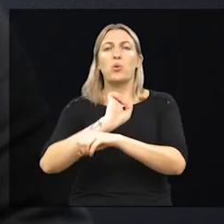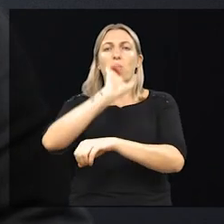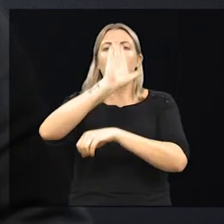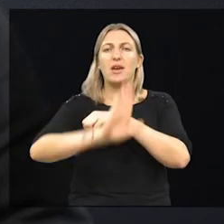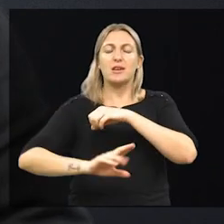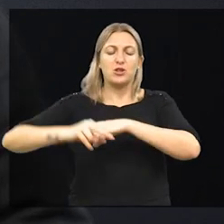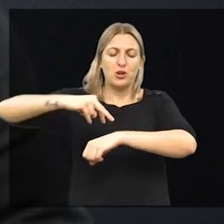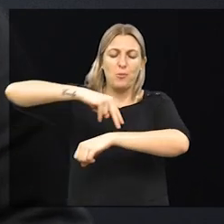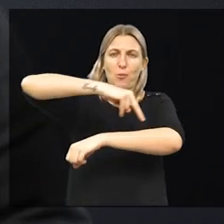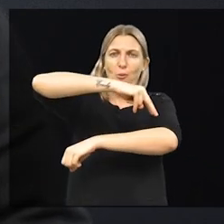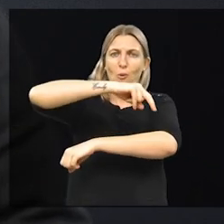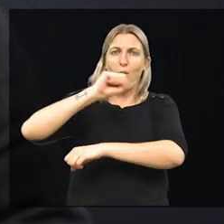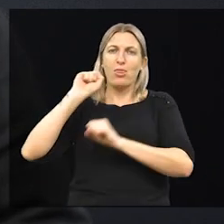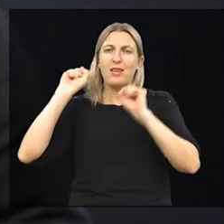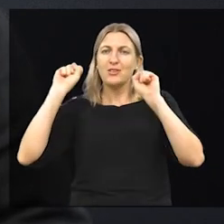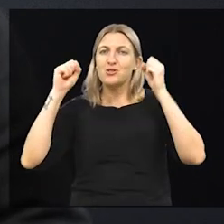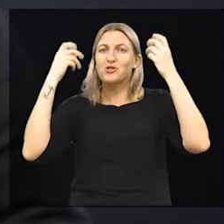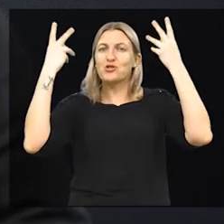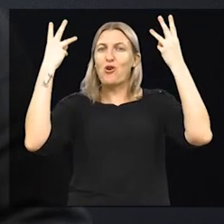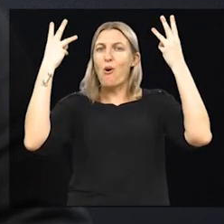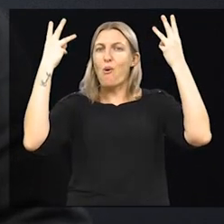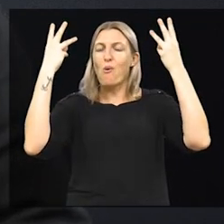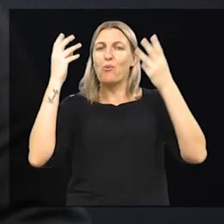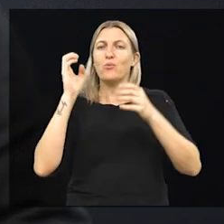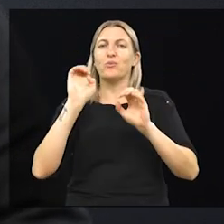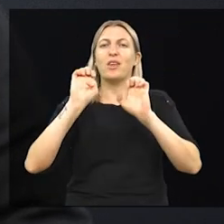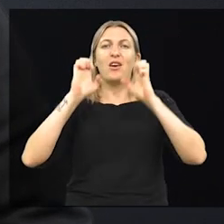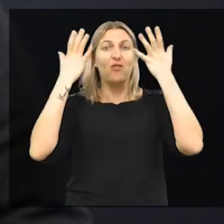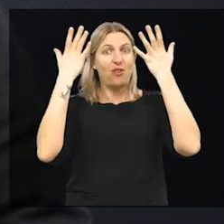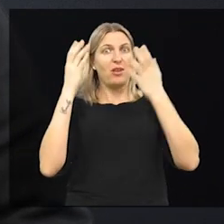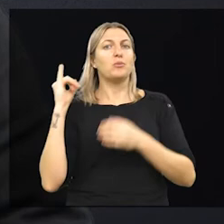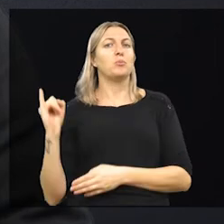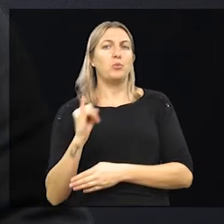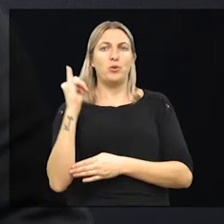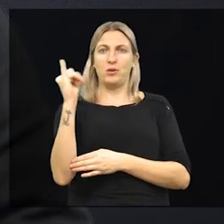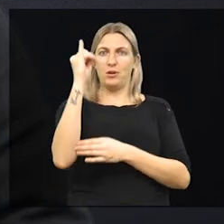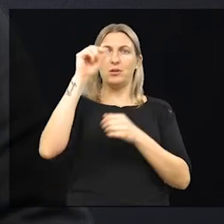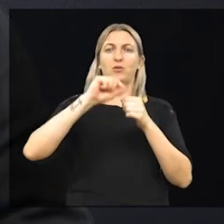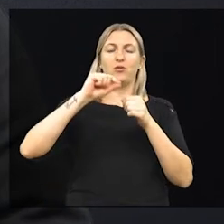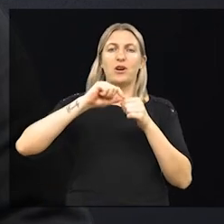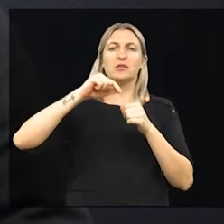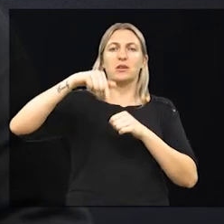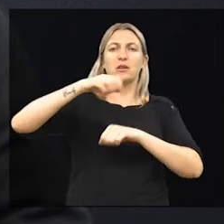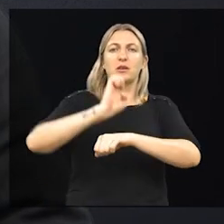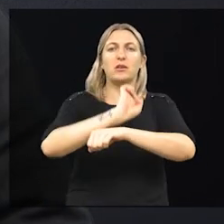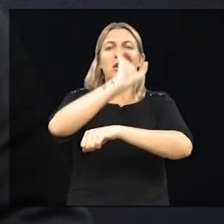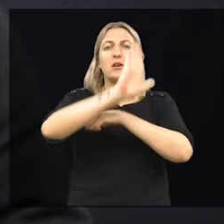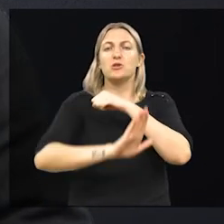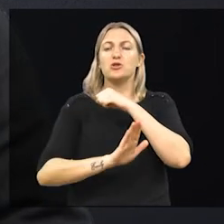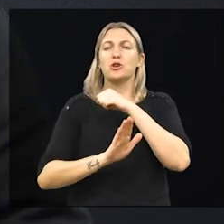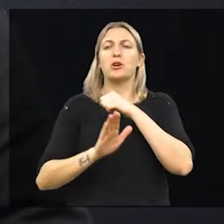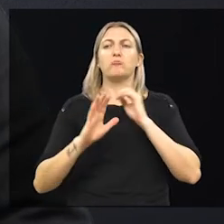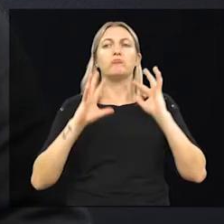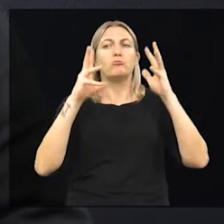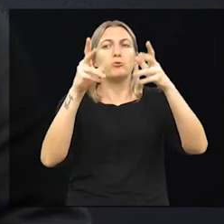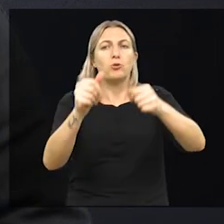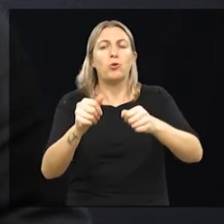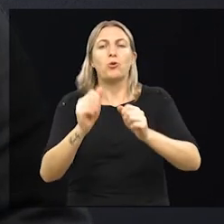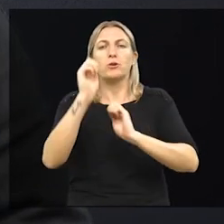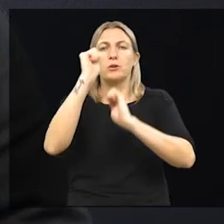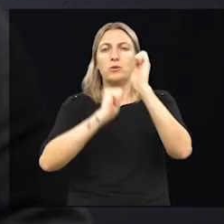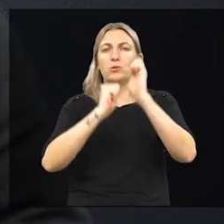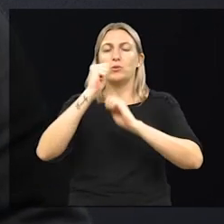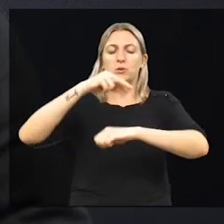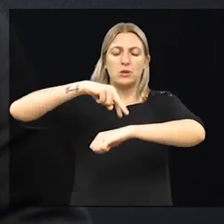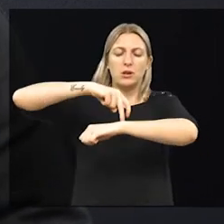na cidade de erechim envolvendo toda a indústria da moda e do instituto federal enfim é aberta ao público e ele foi dentro